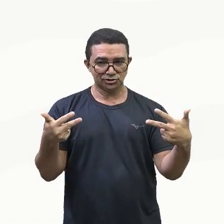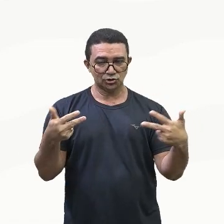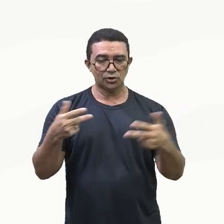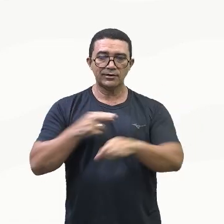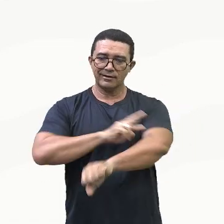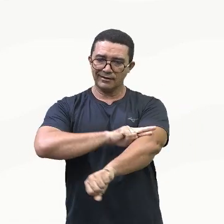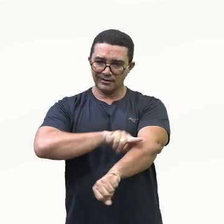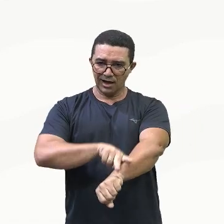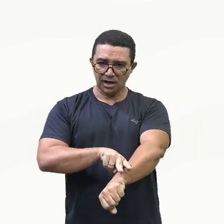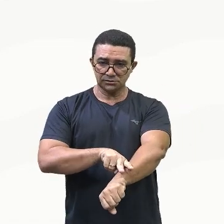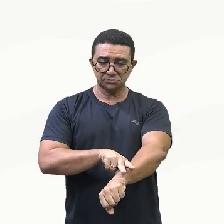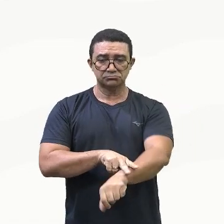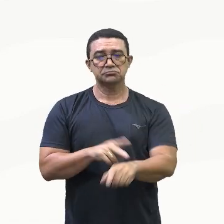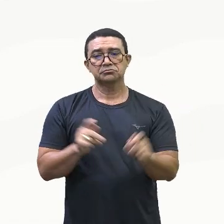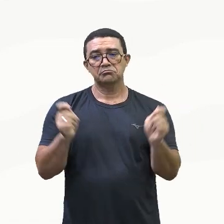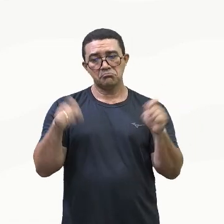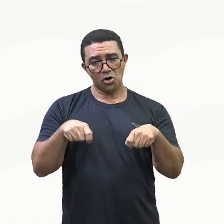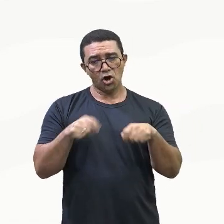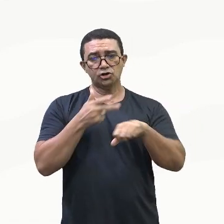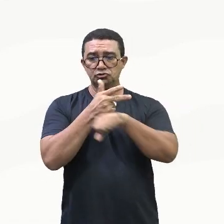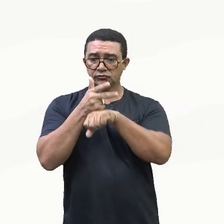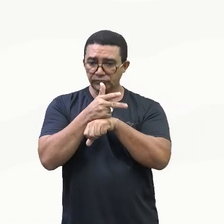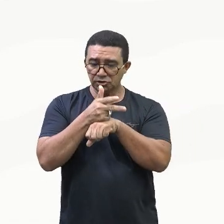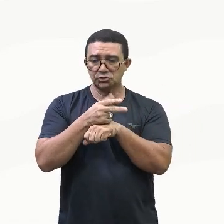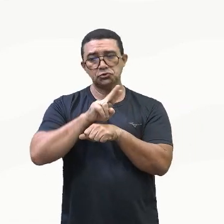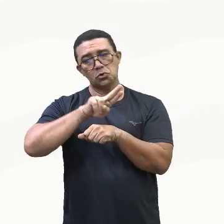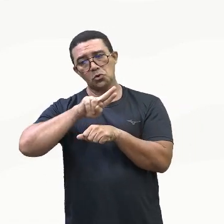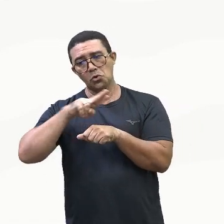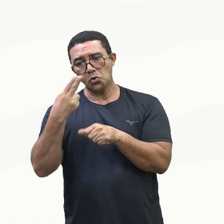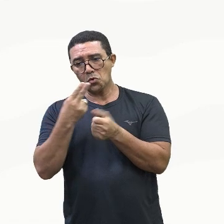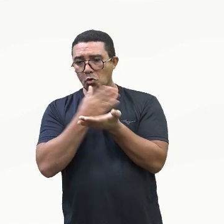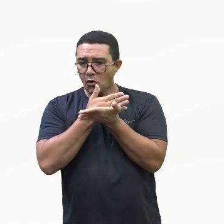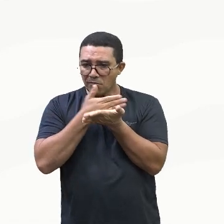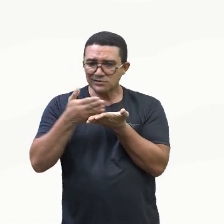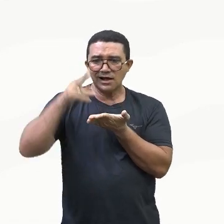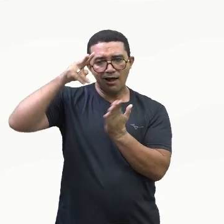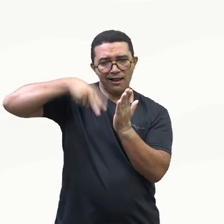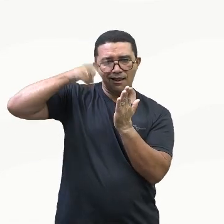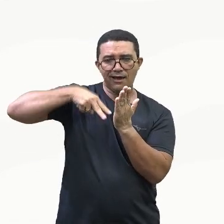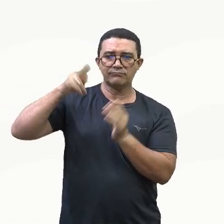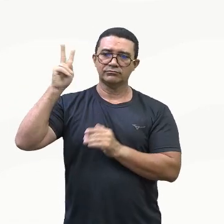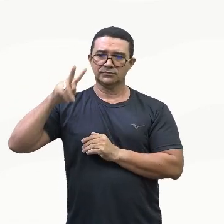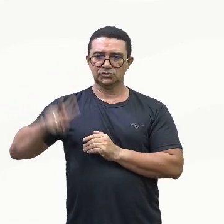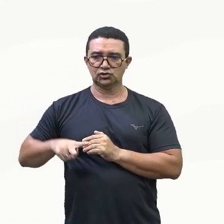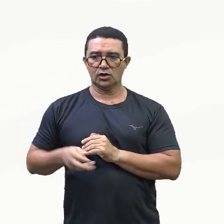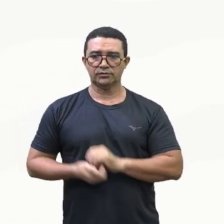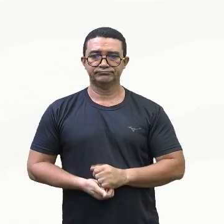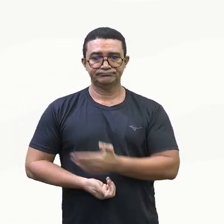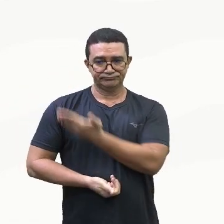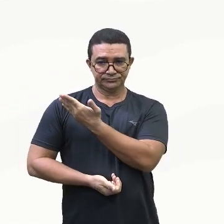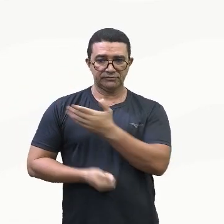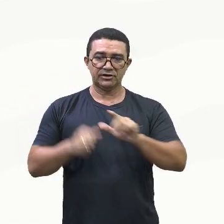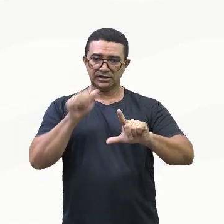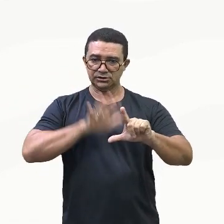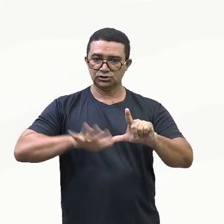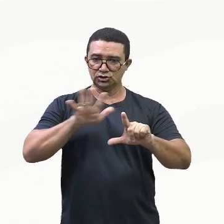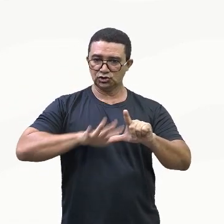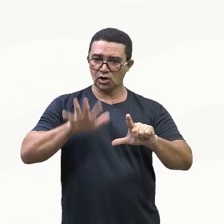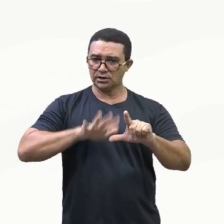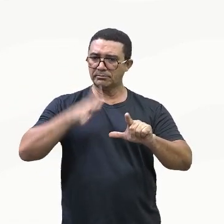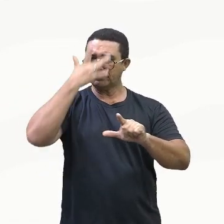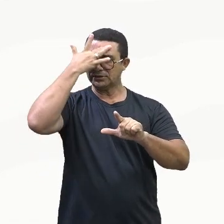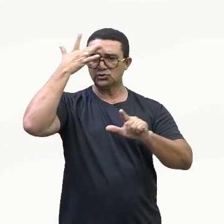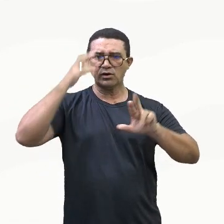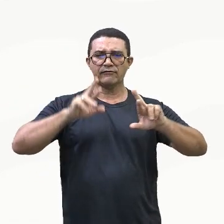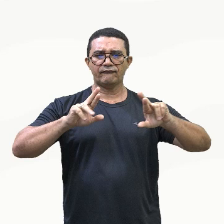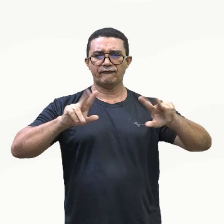falar, pode fazer a leitura aí de uma história aí, né? Olha aqui as imagens dos povos, né? Imagens bem diferentes